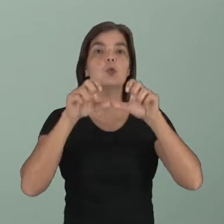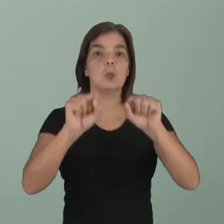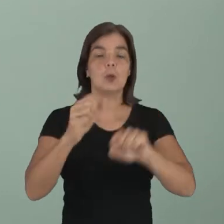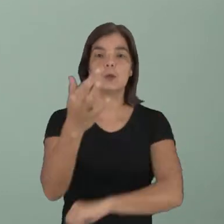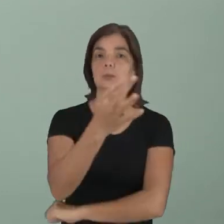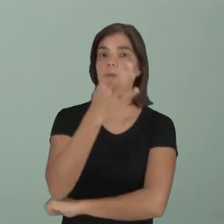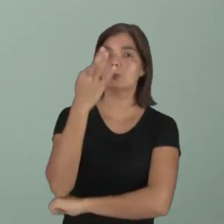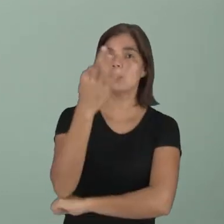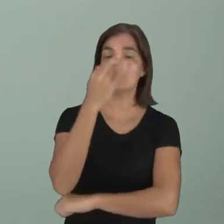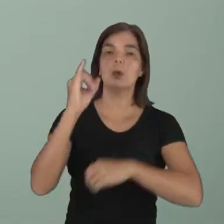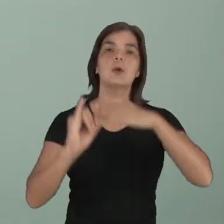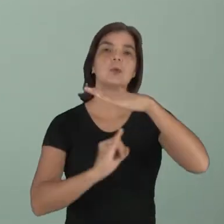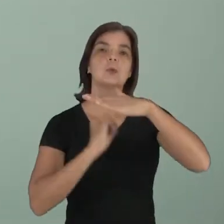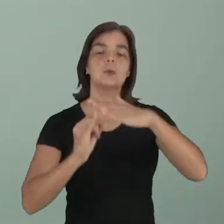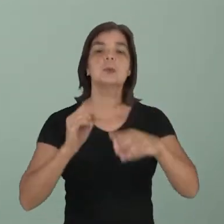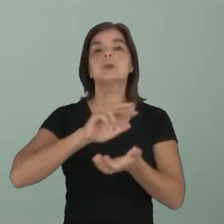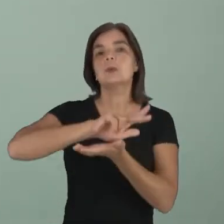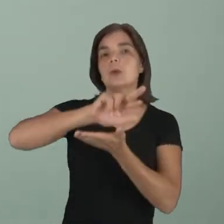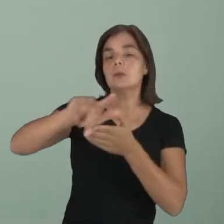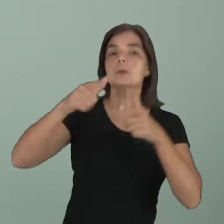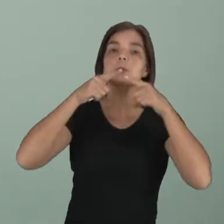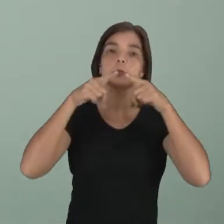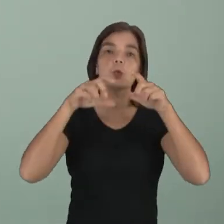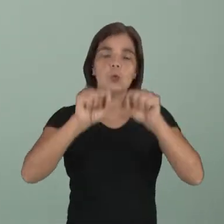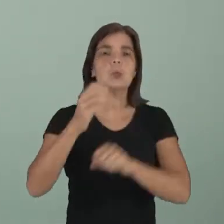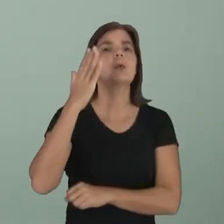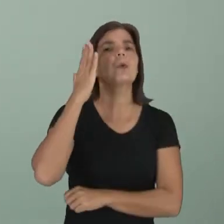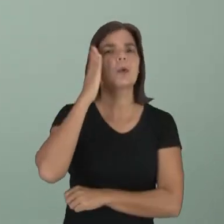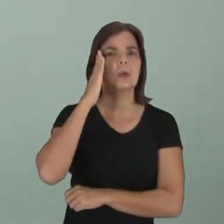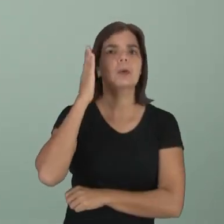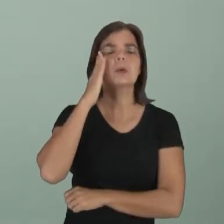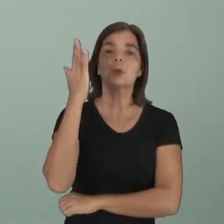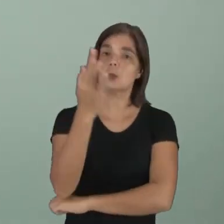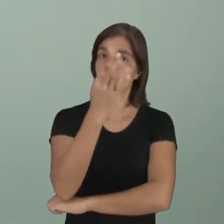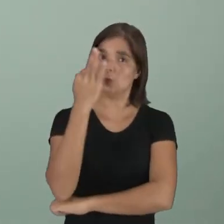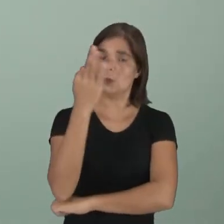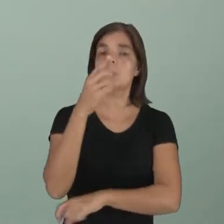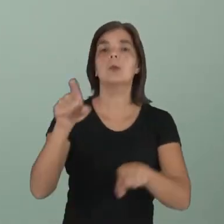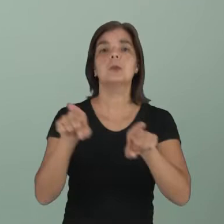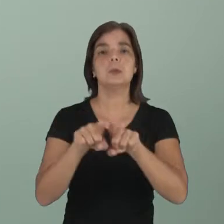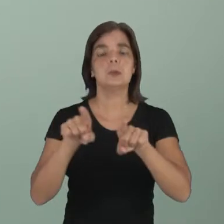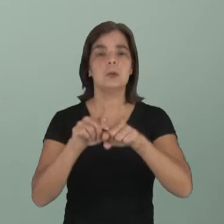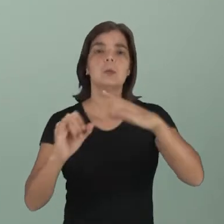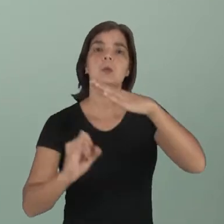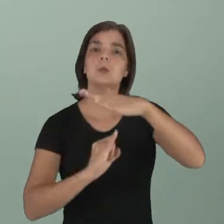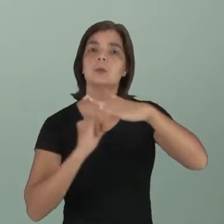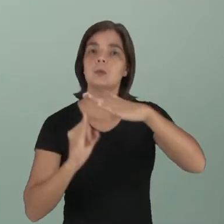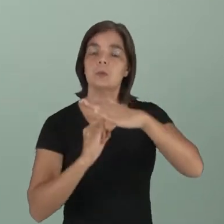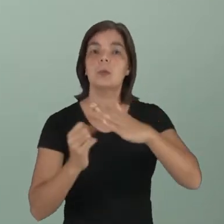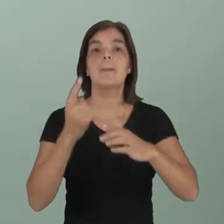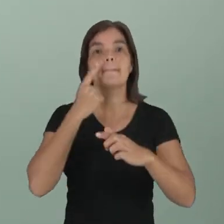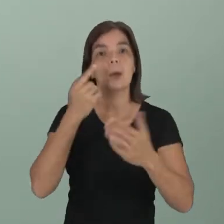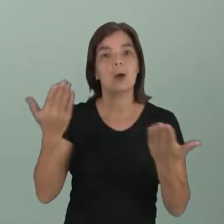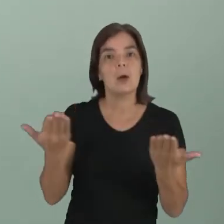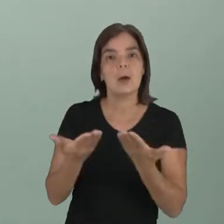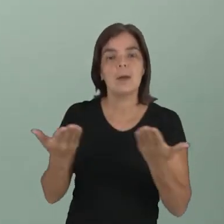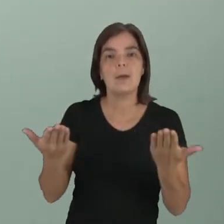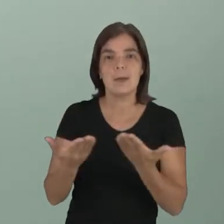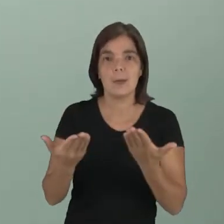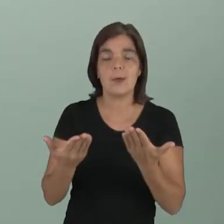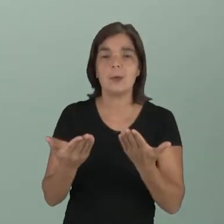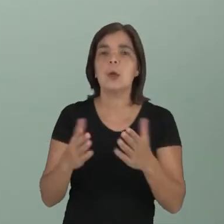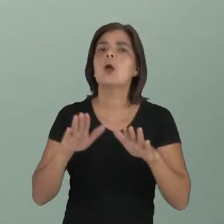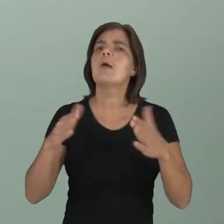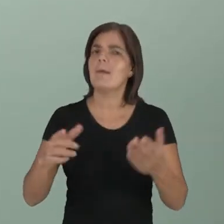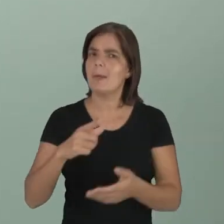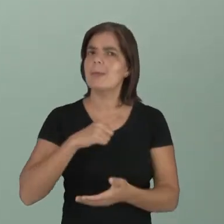formal e informal. A variação linguística compreende sim a linguagem formal e informal, mas nós vamos verificar